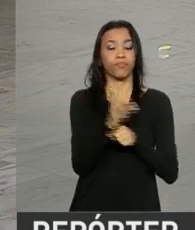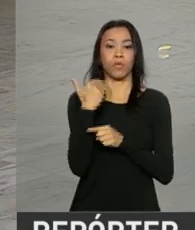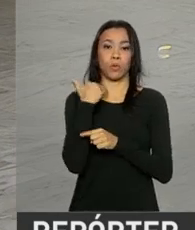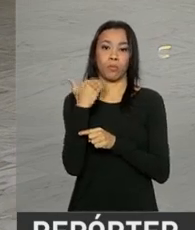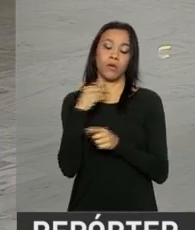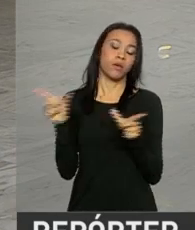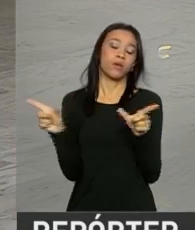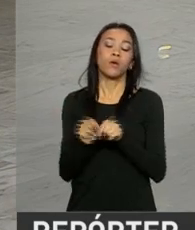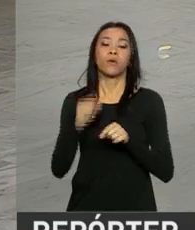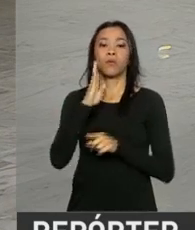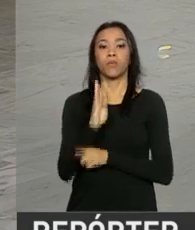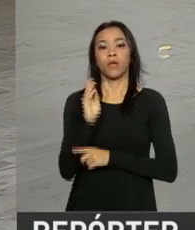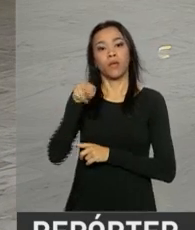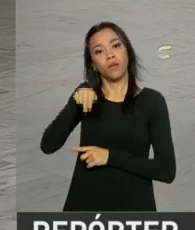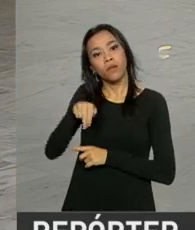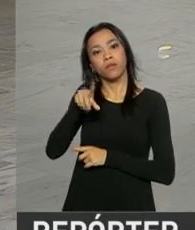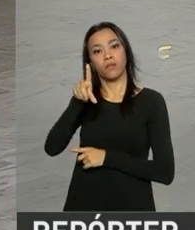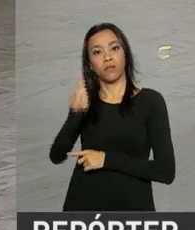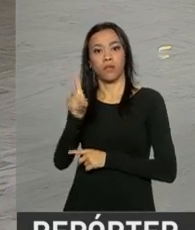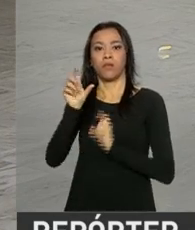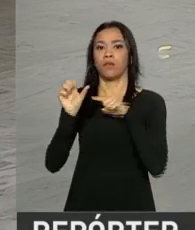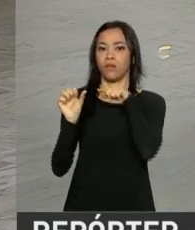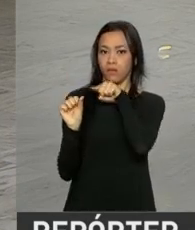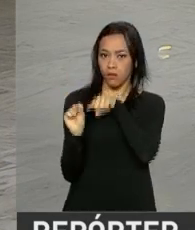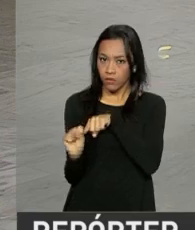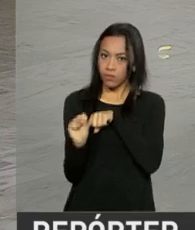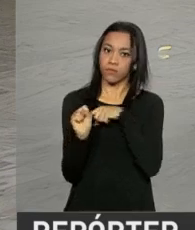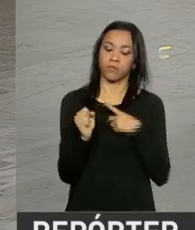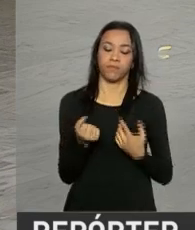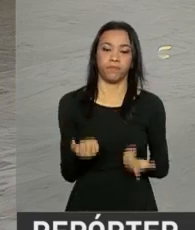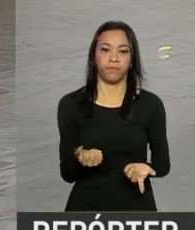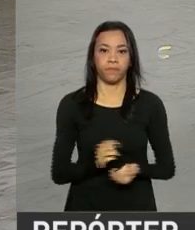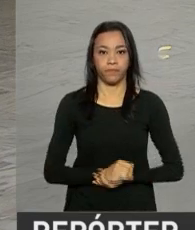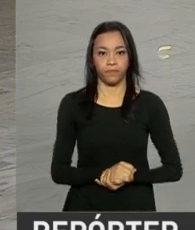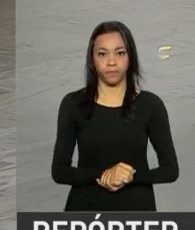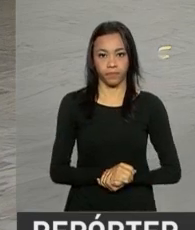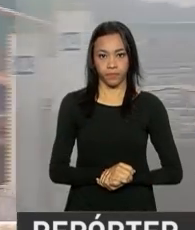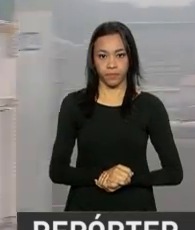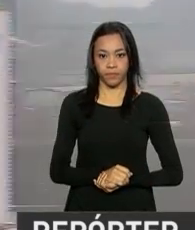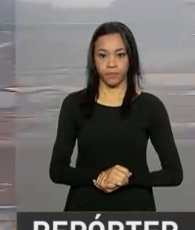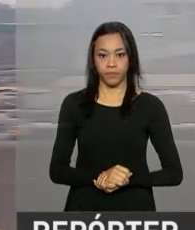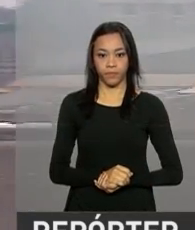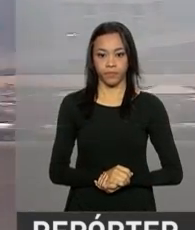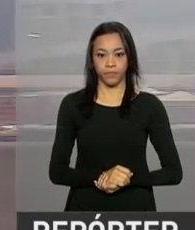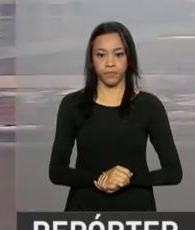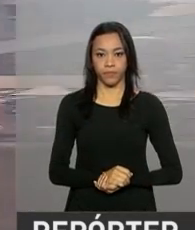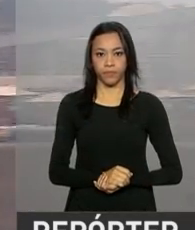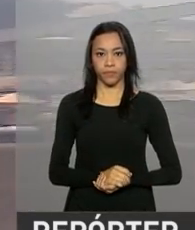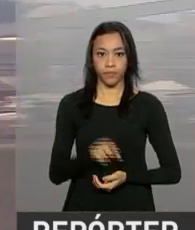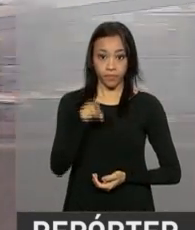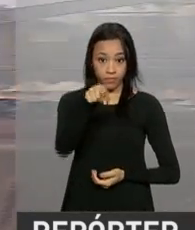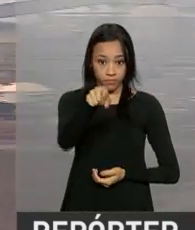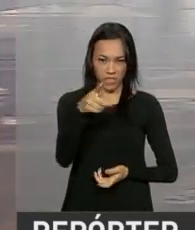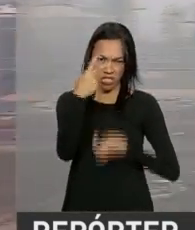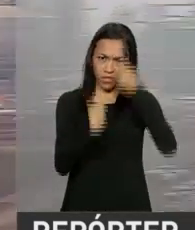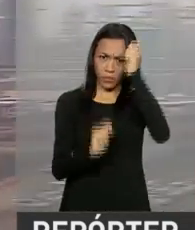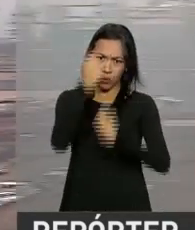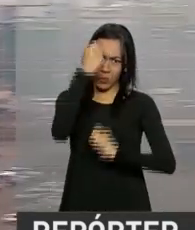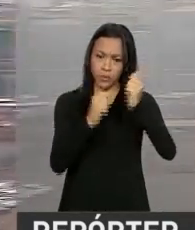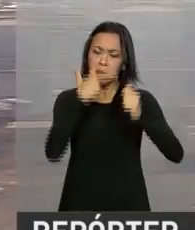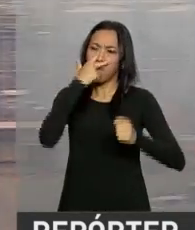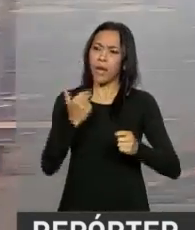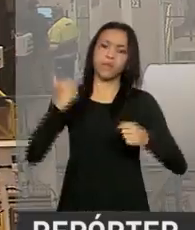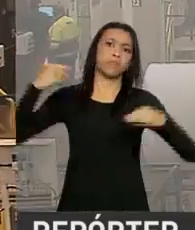Banco Nacional de Desenvolvimento Econômico e Social, o BNDES. Uma indústria com tamanho